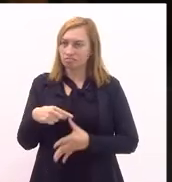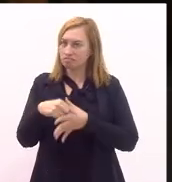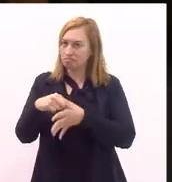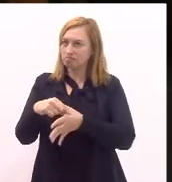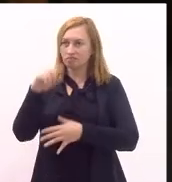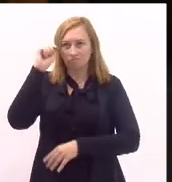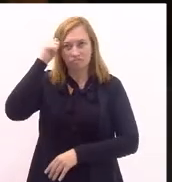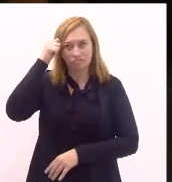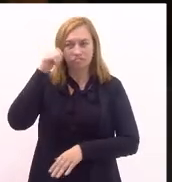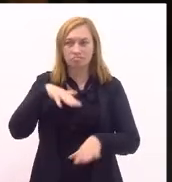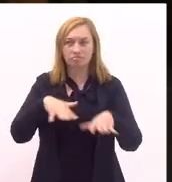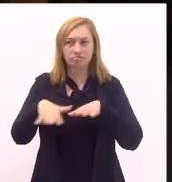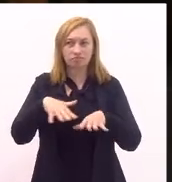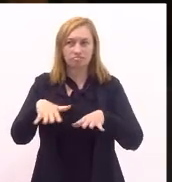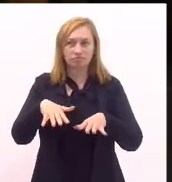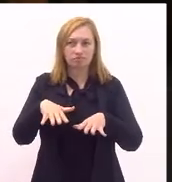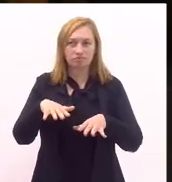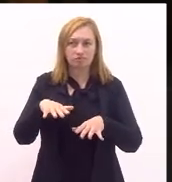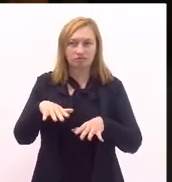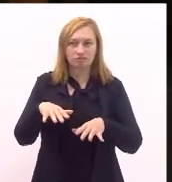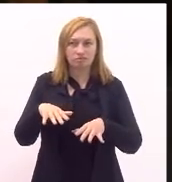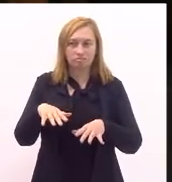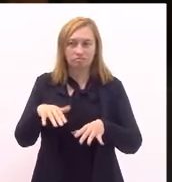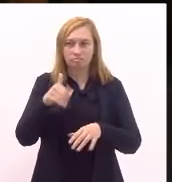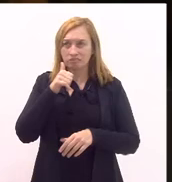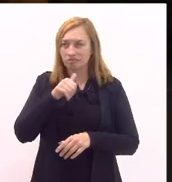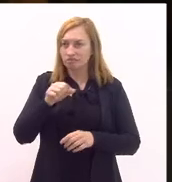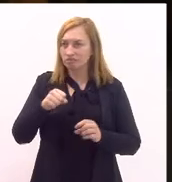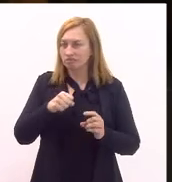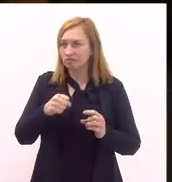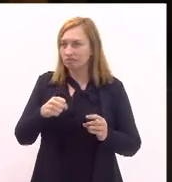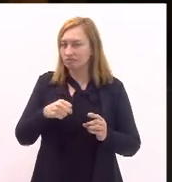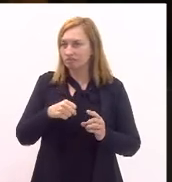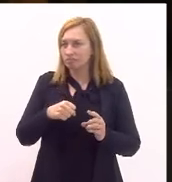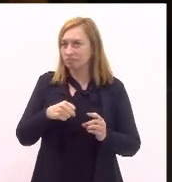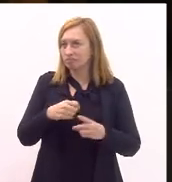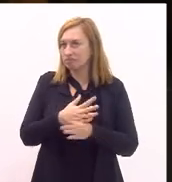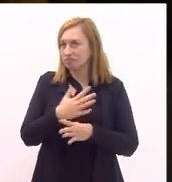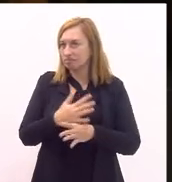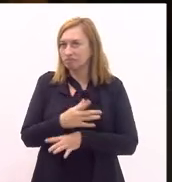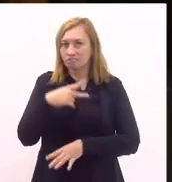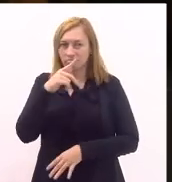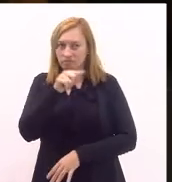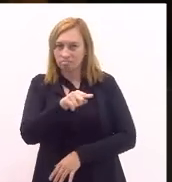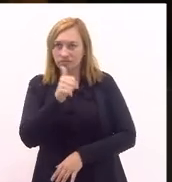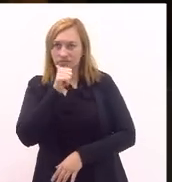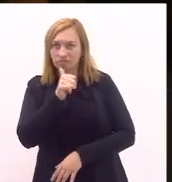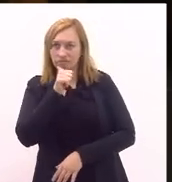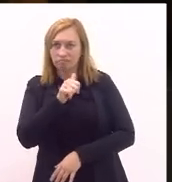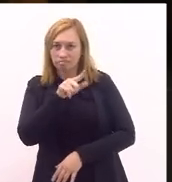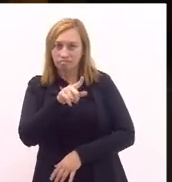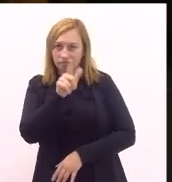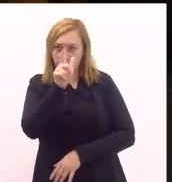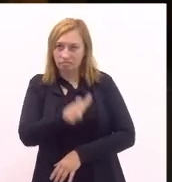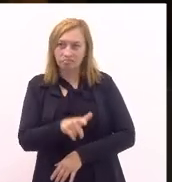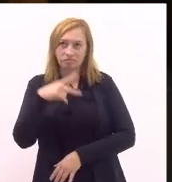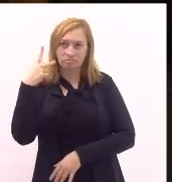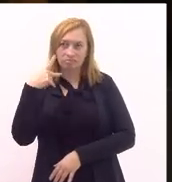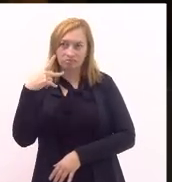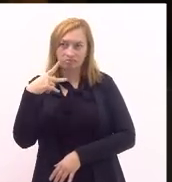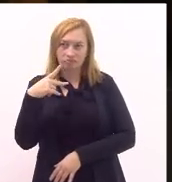liderança negra do movimento negro no movimento de mulheres da cidade e ousou dizer esta menina será a parlamentar